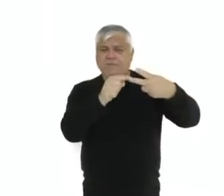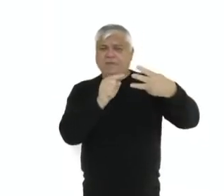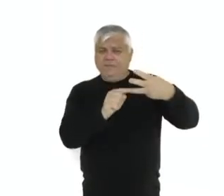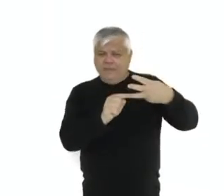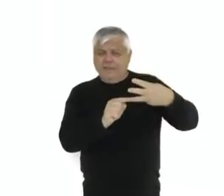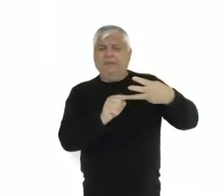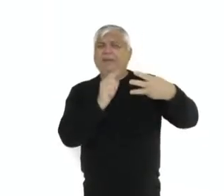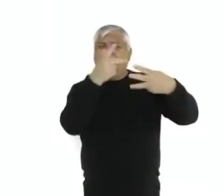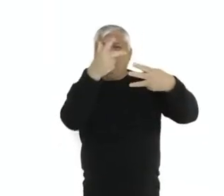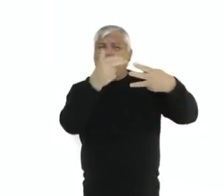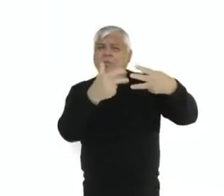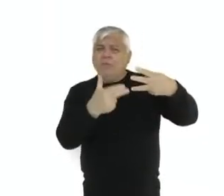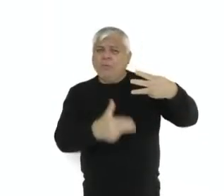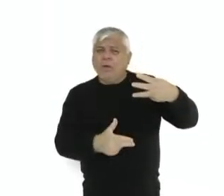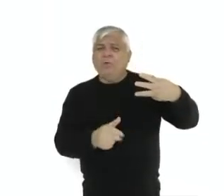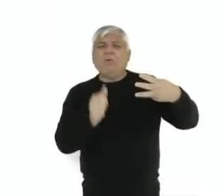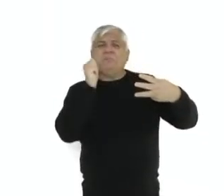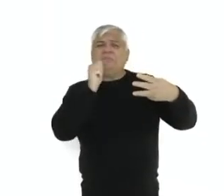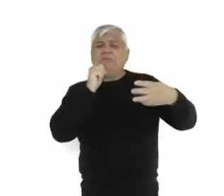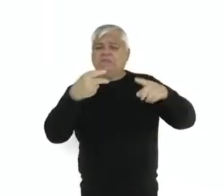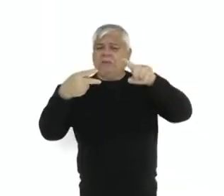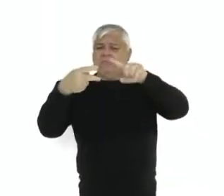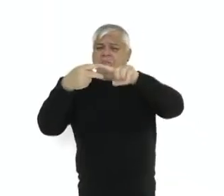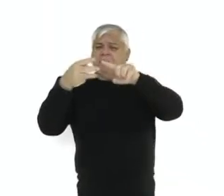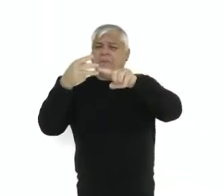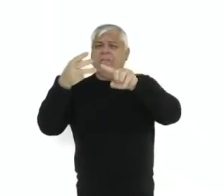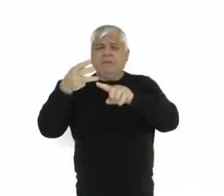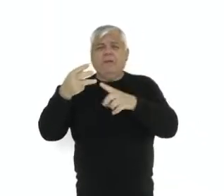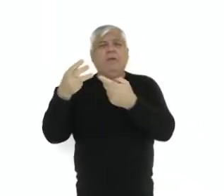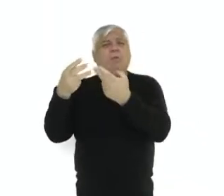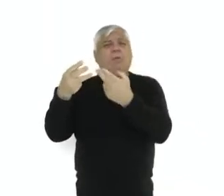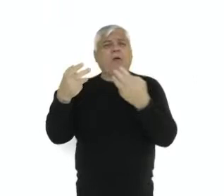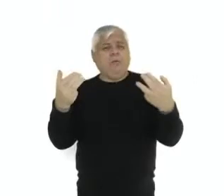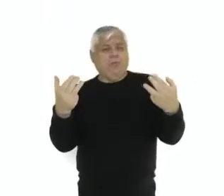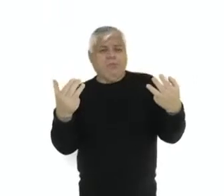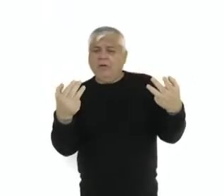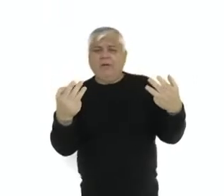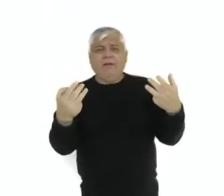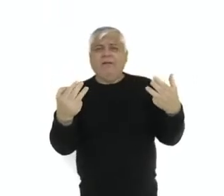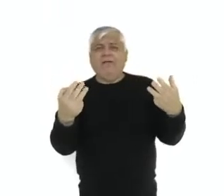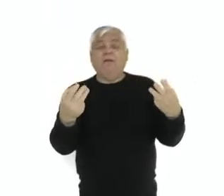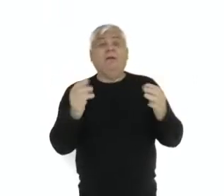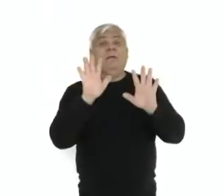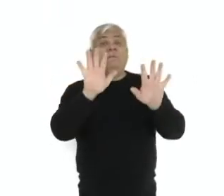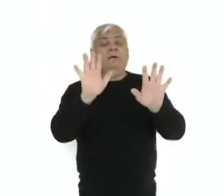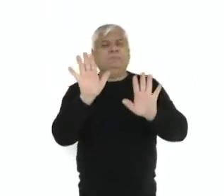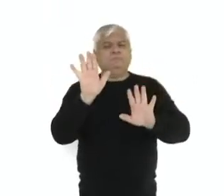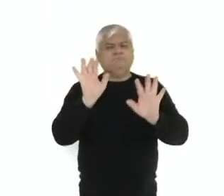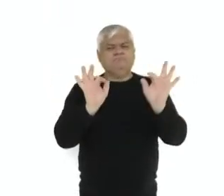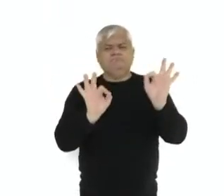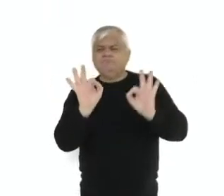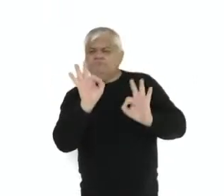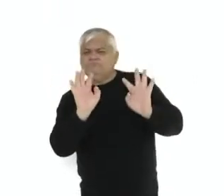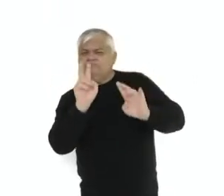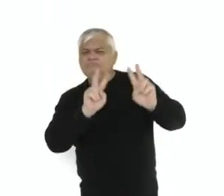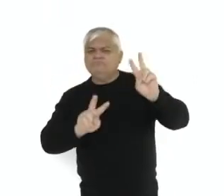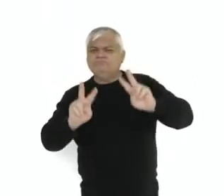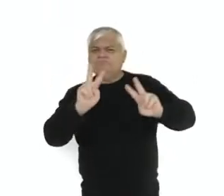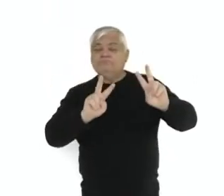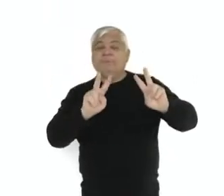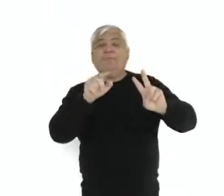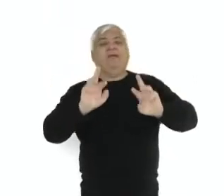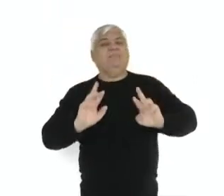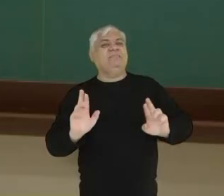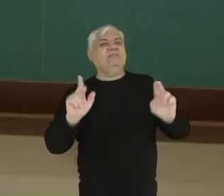Lucas são iguais às de Mariana. Porém, ao olhar os dados de forma mais cuidadosa, verificamos que os dois grupos são